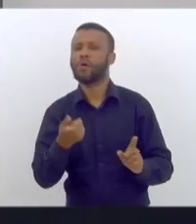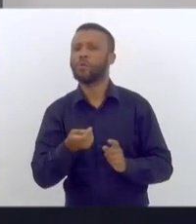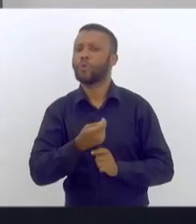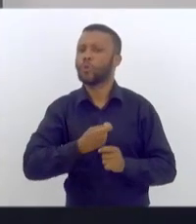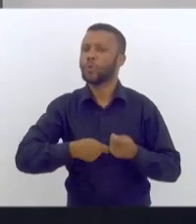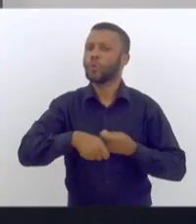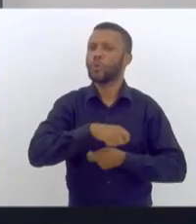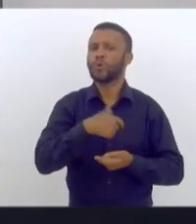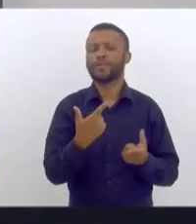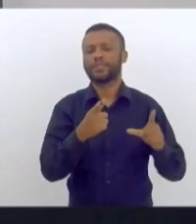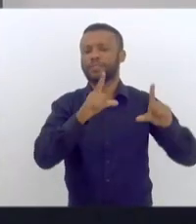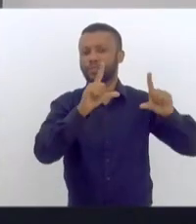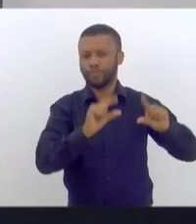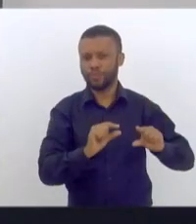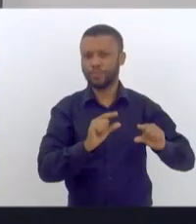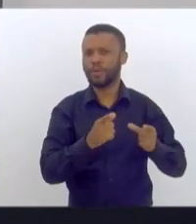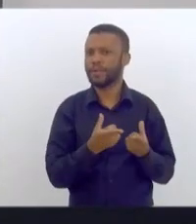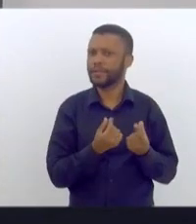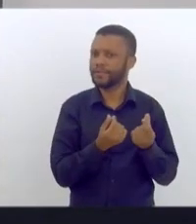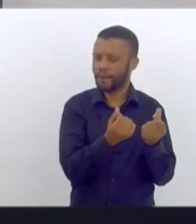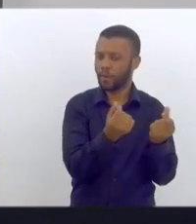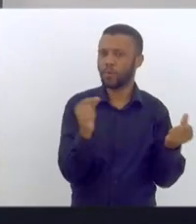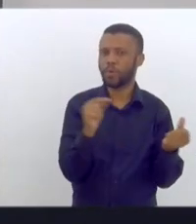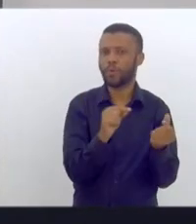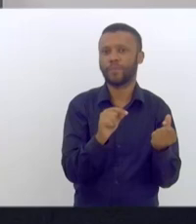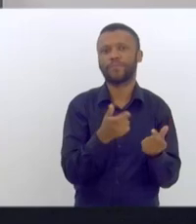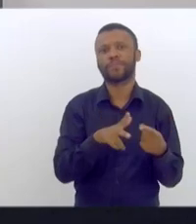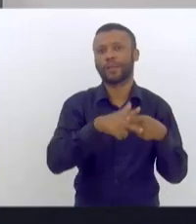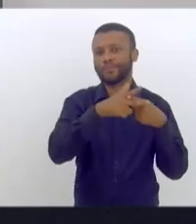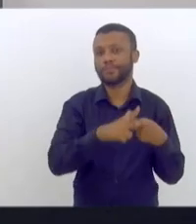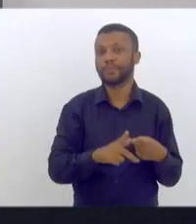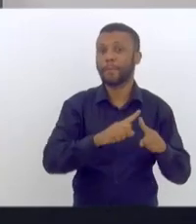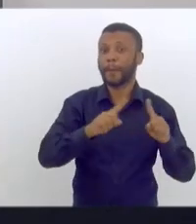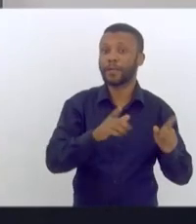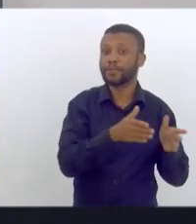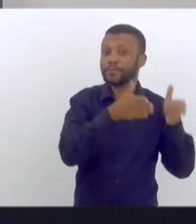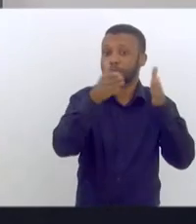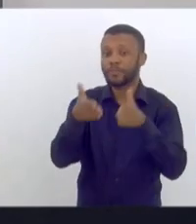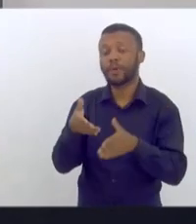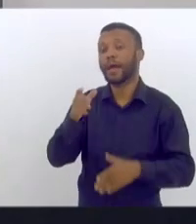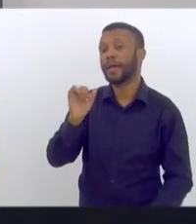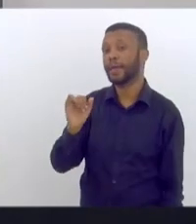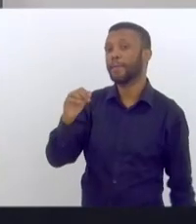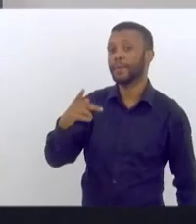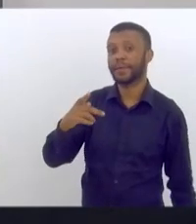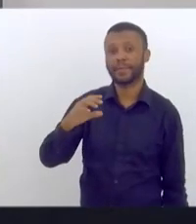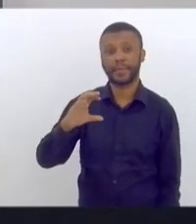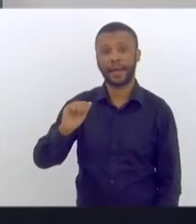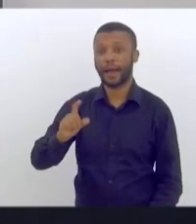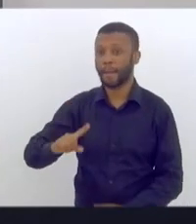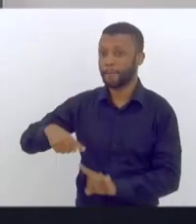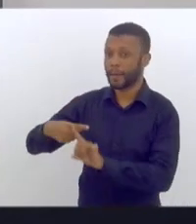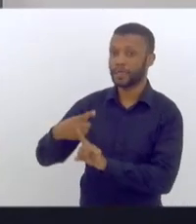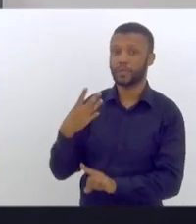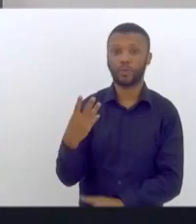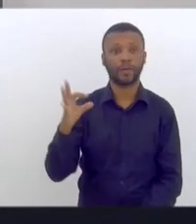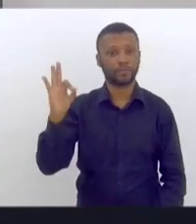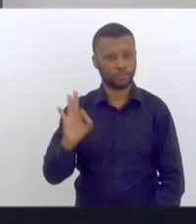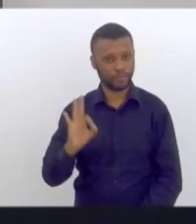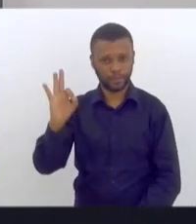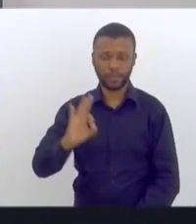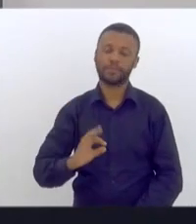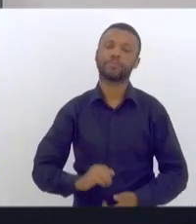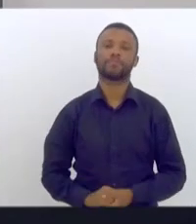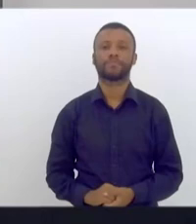esse valor da correção com Juro mas passou para IPCA + 4 pontos percentuais